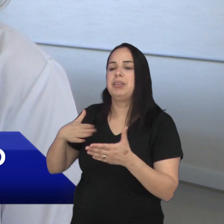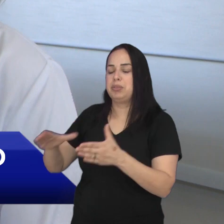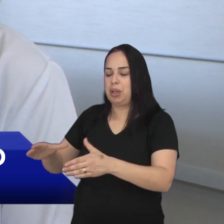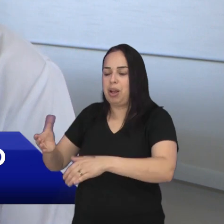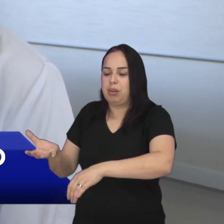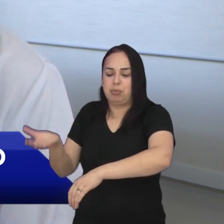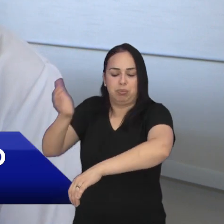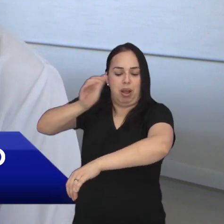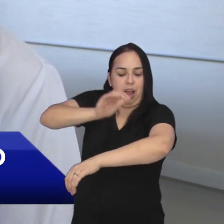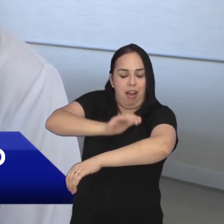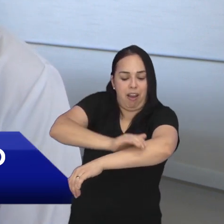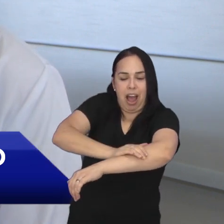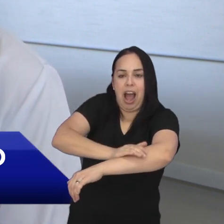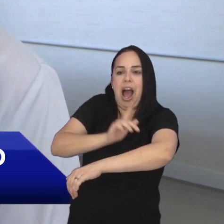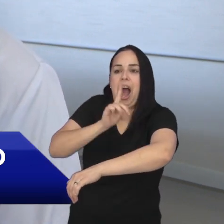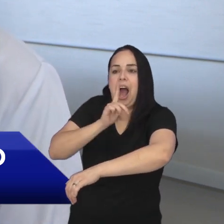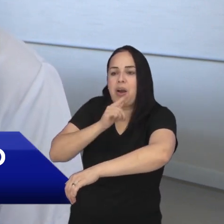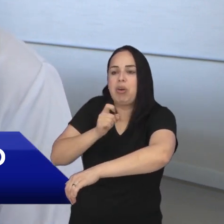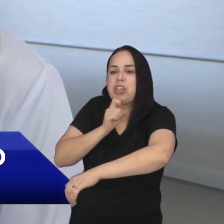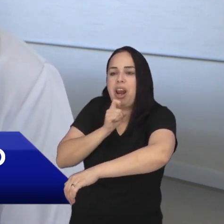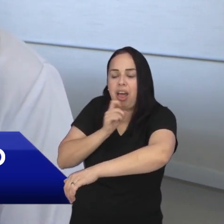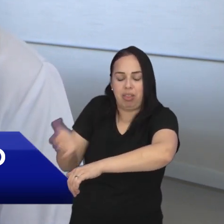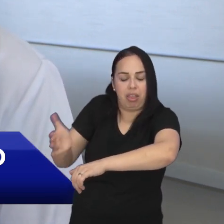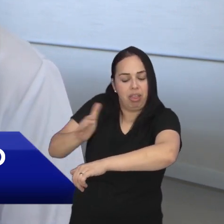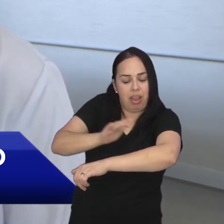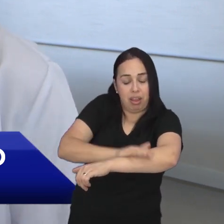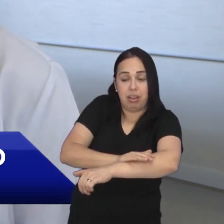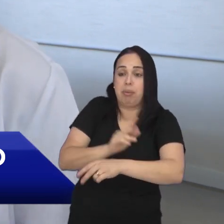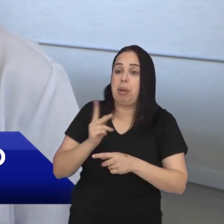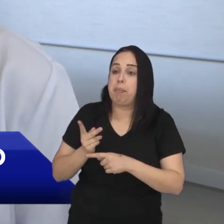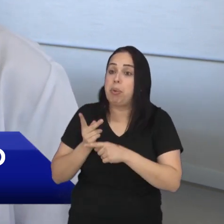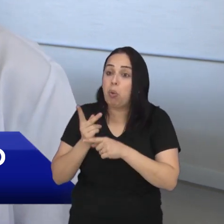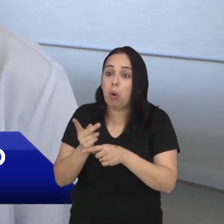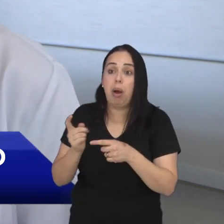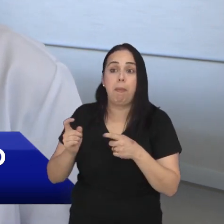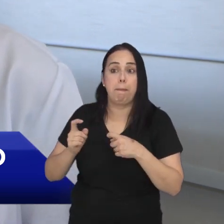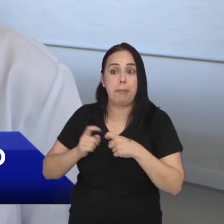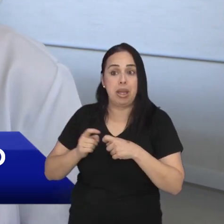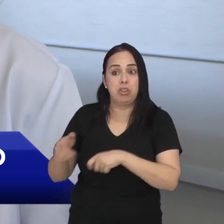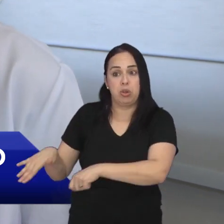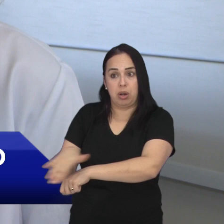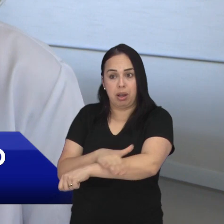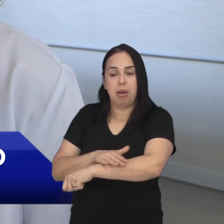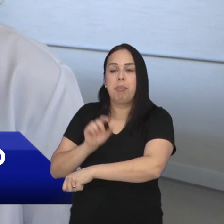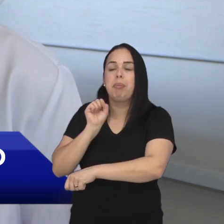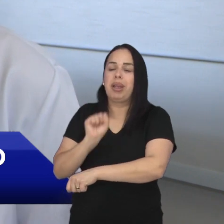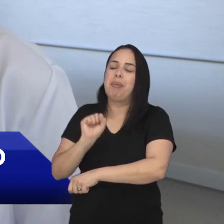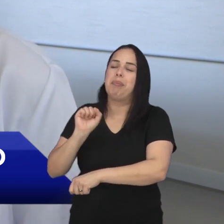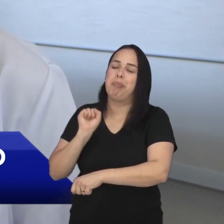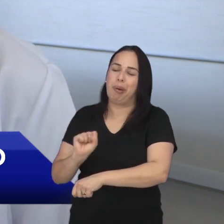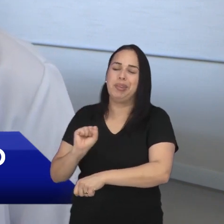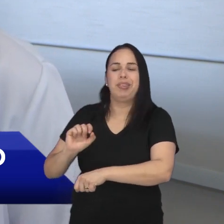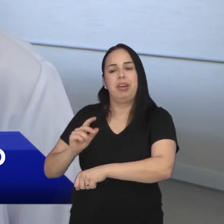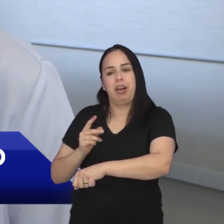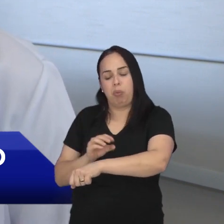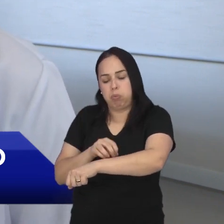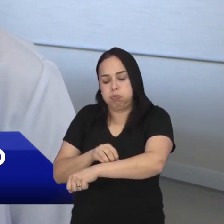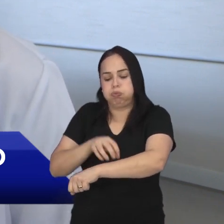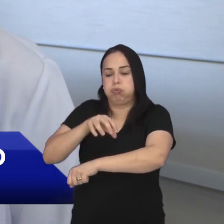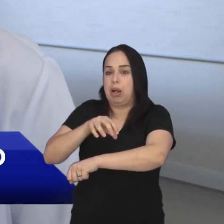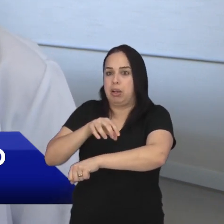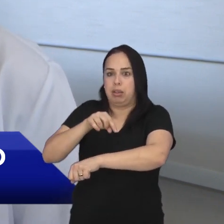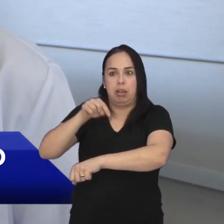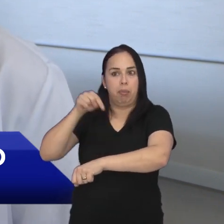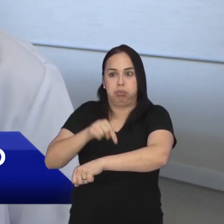Fazer compressa de água fria também ajuda, tá? E procurar o dermatologista, porque às vezes pode, inclusive, acontecer